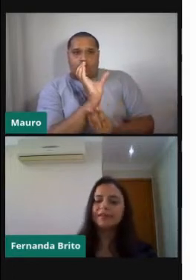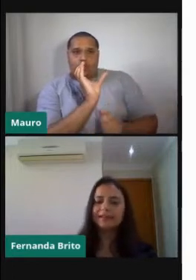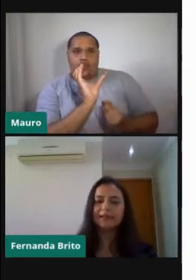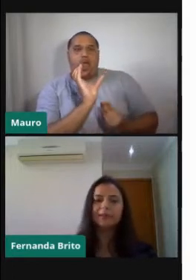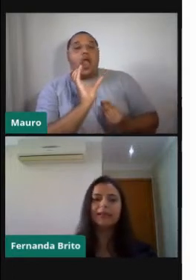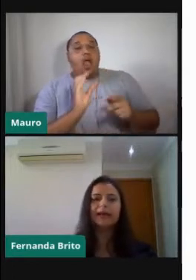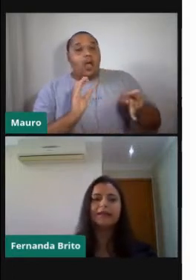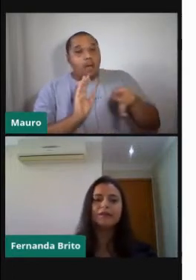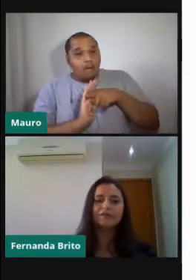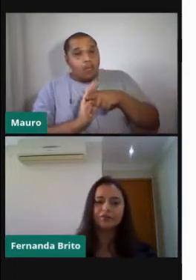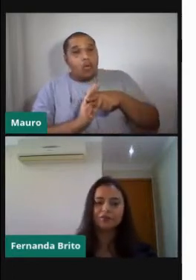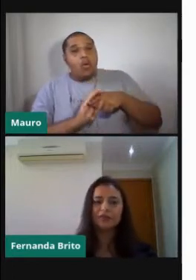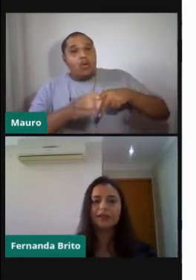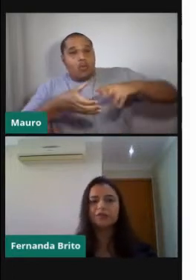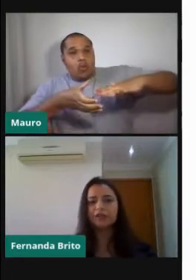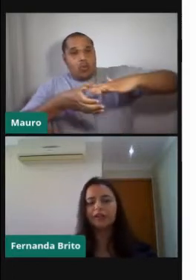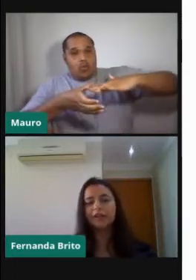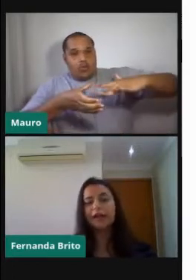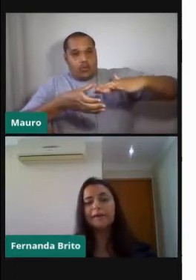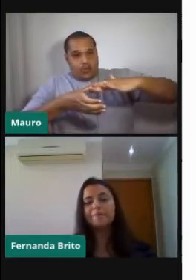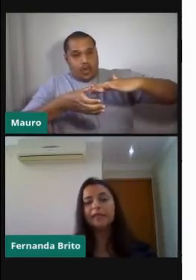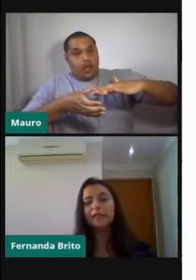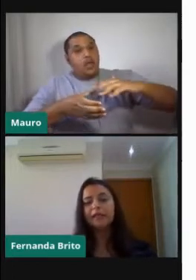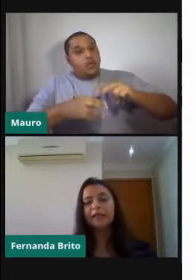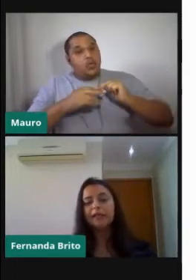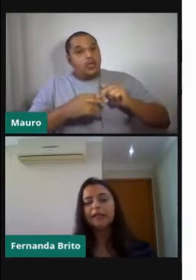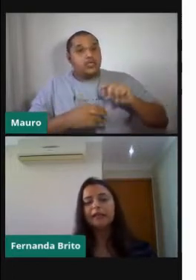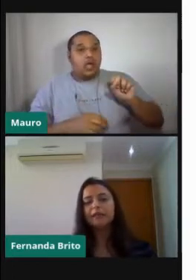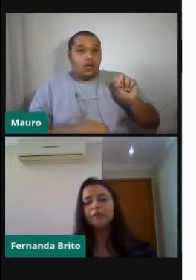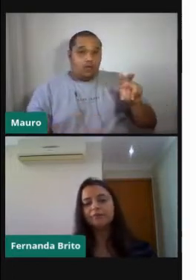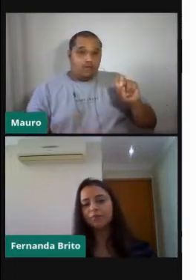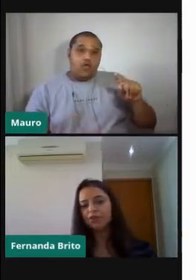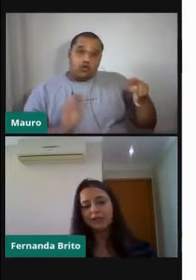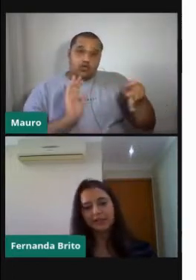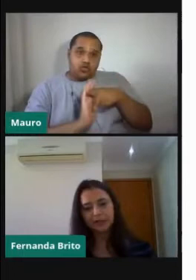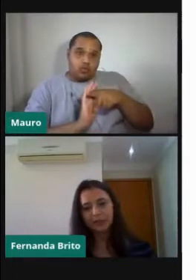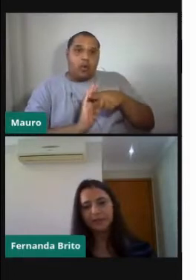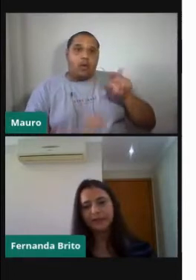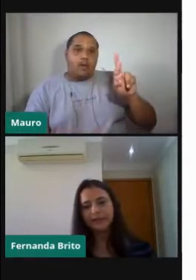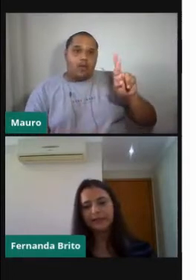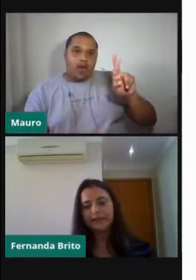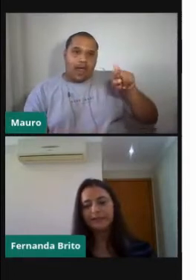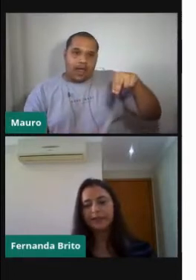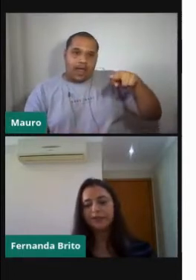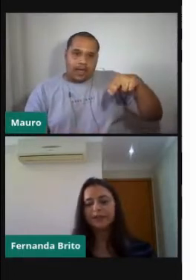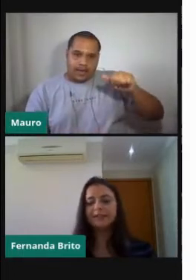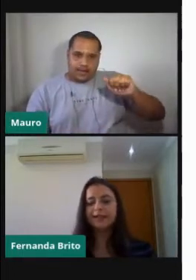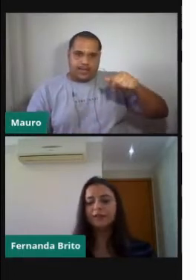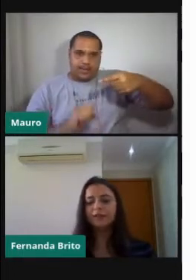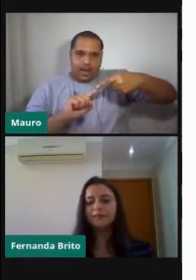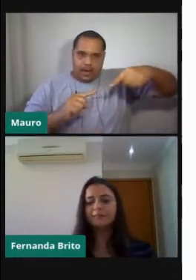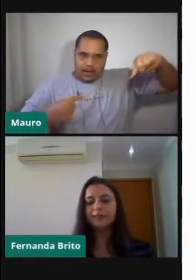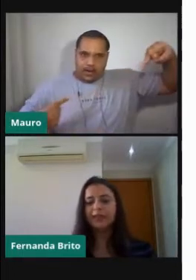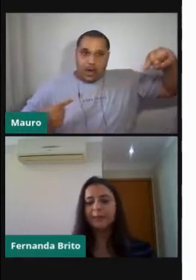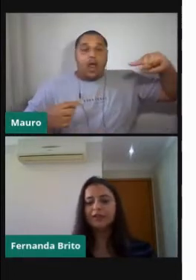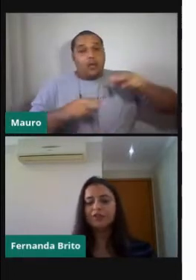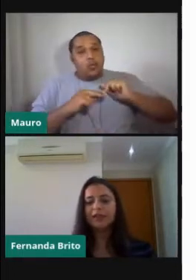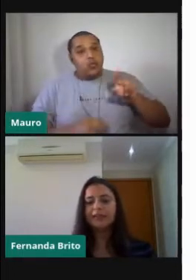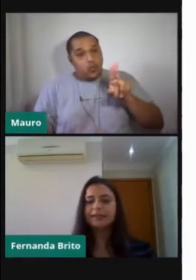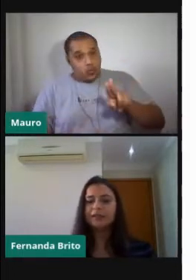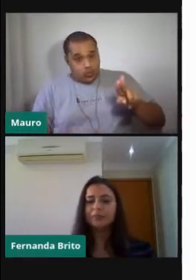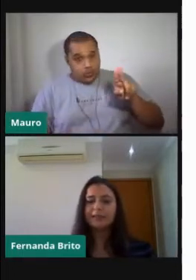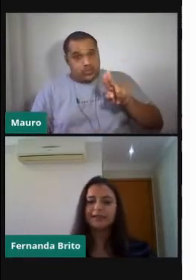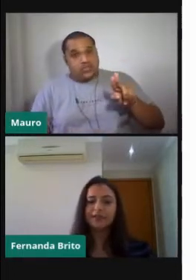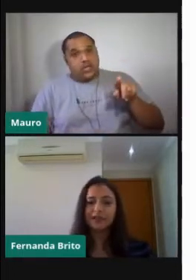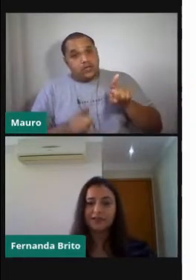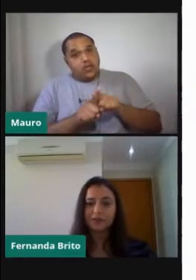celular, onde ele vai se replicar, ele é um vírus, né, de RNA, e utilizando, então, a maquinaria enzimática da célula, e a partir